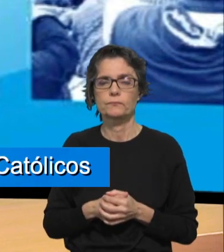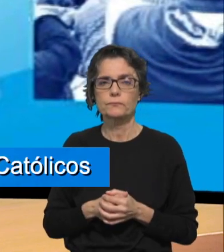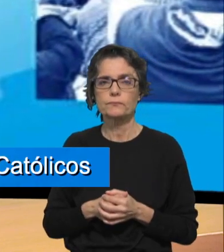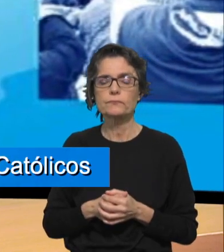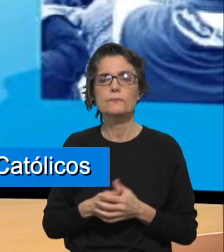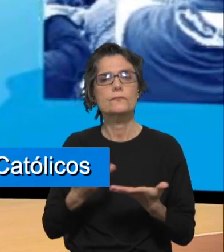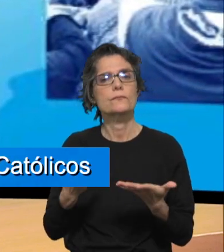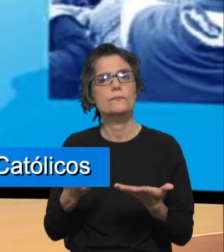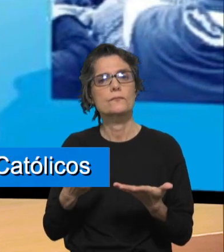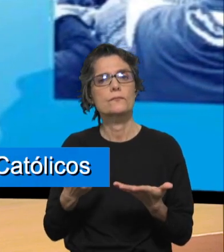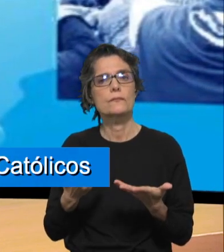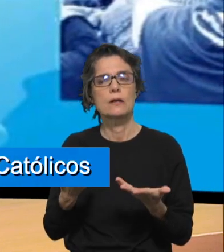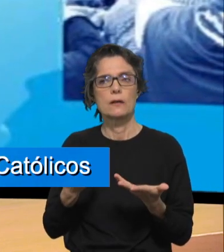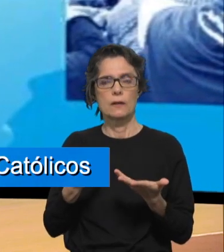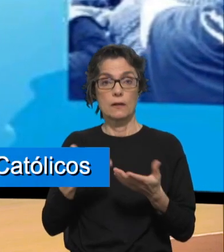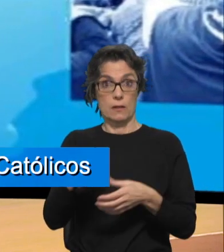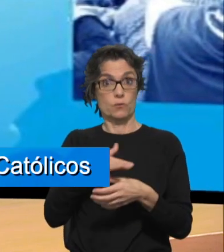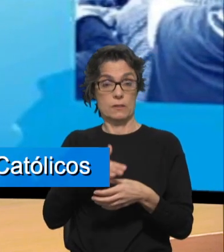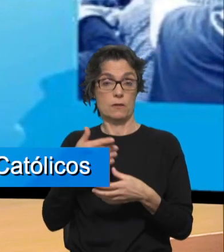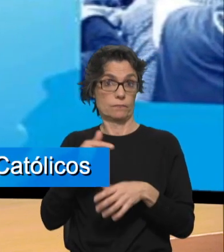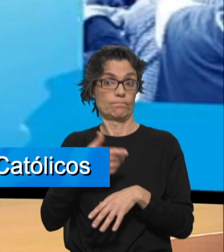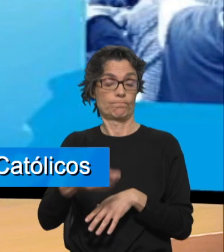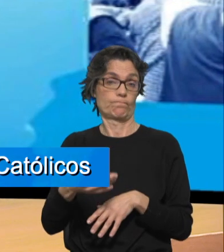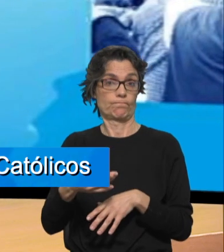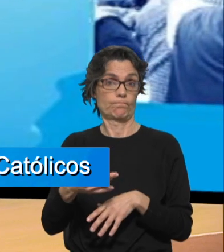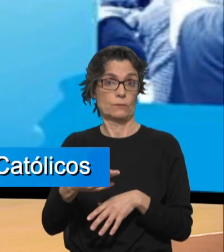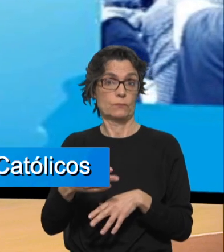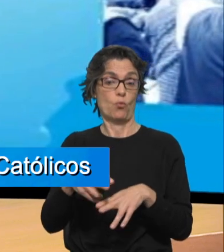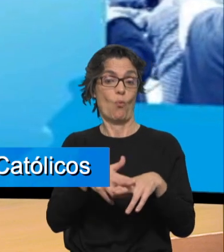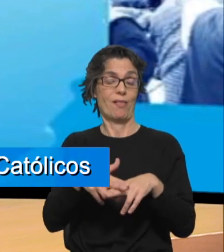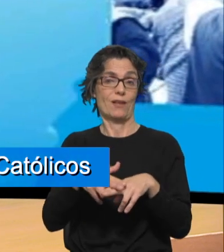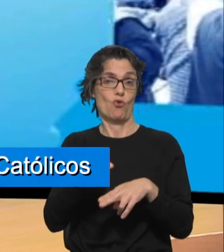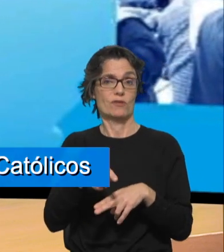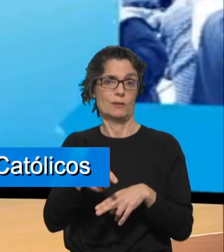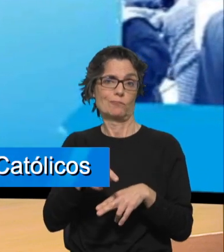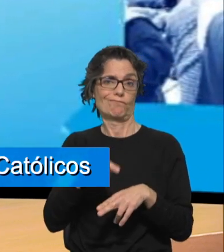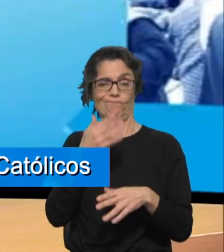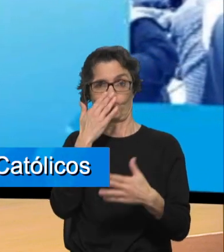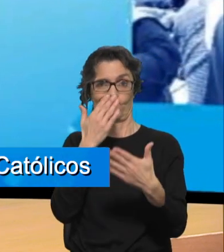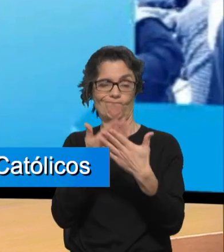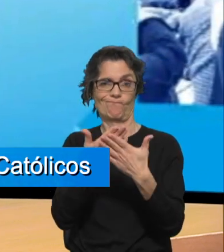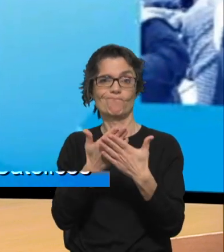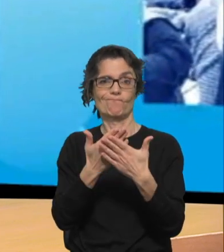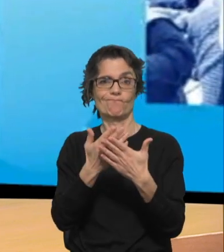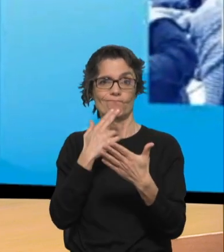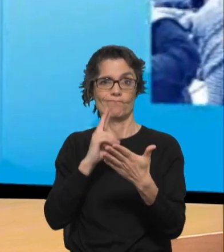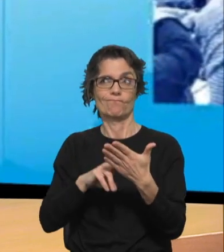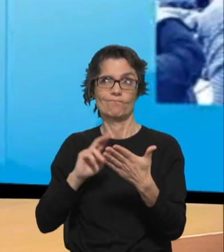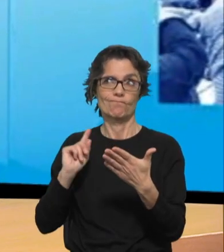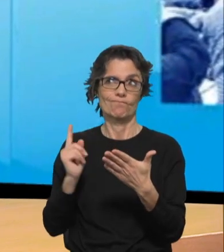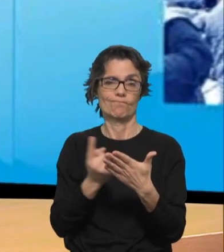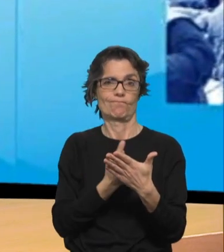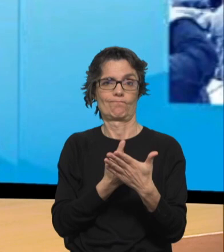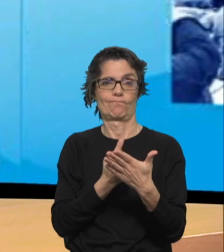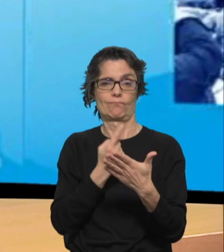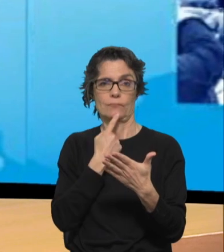Fazer um diagnóstico é olharmos para a realidade com olhos verdadeiros e tentar perceber o estado